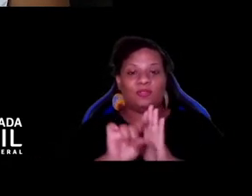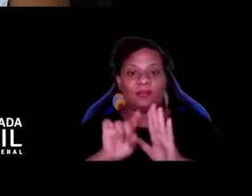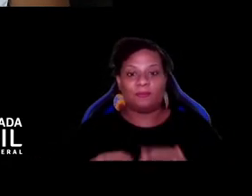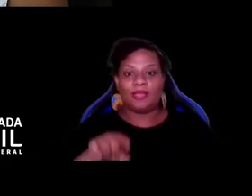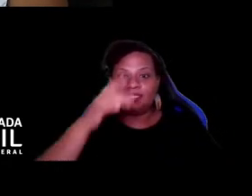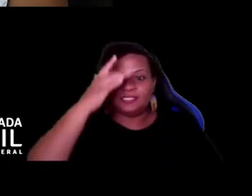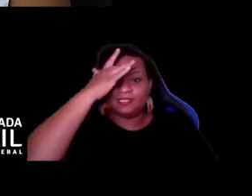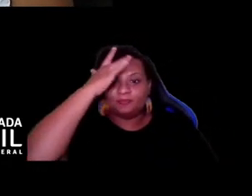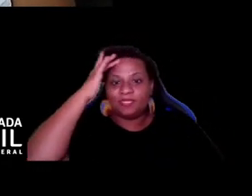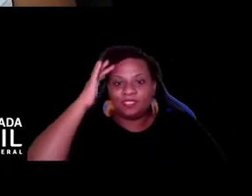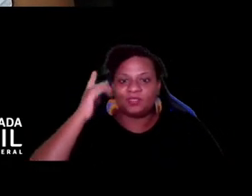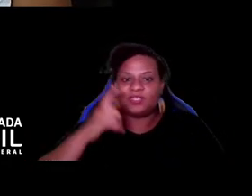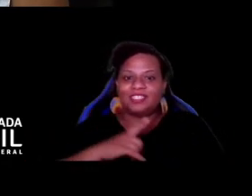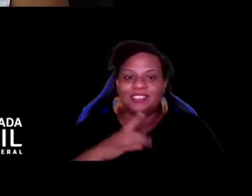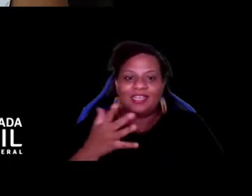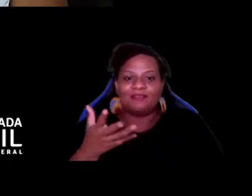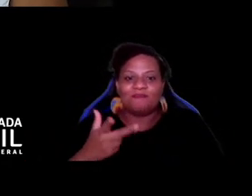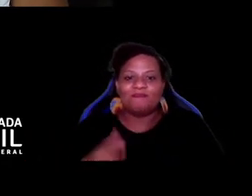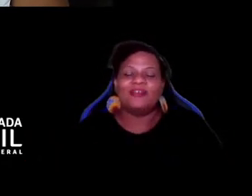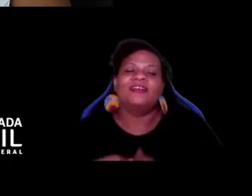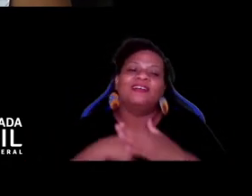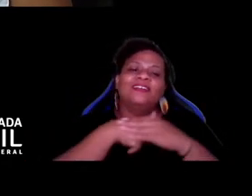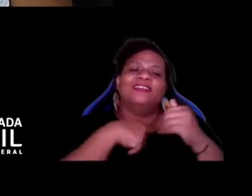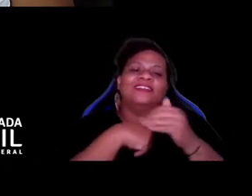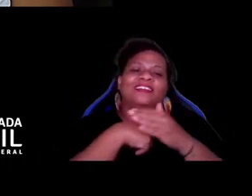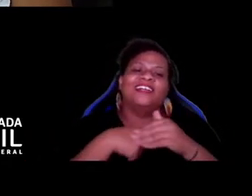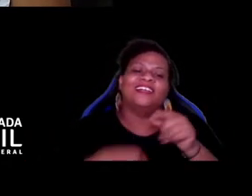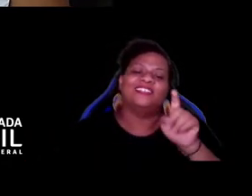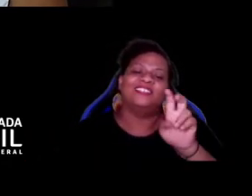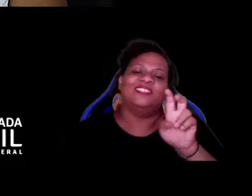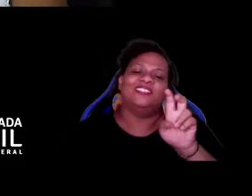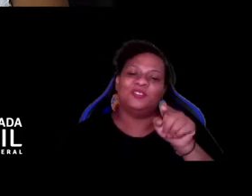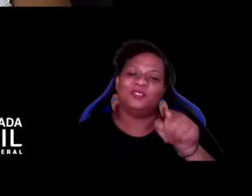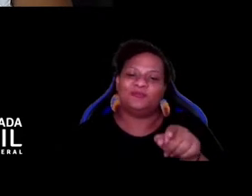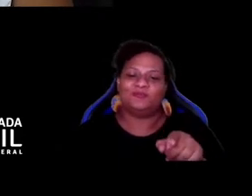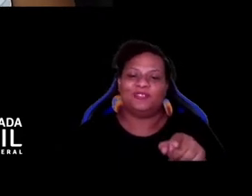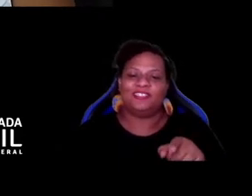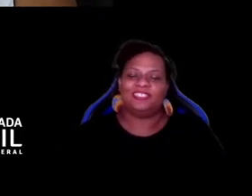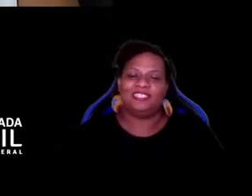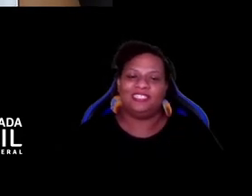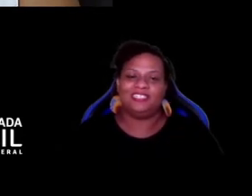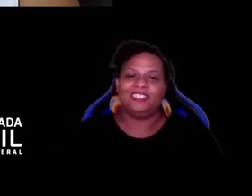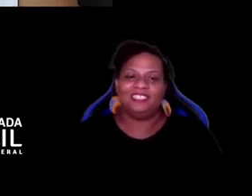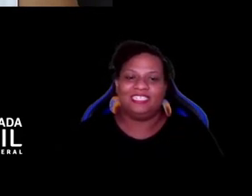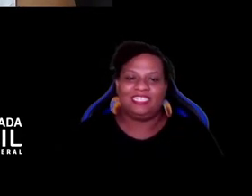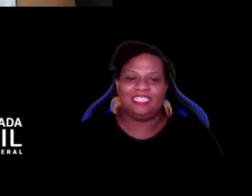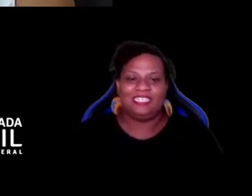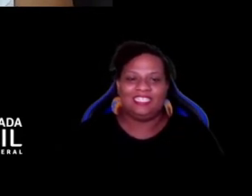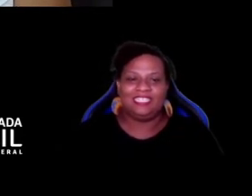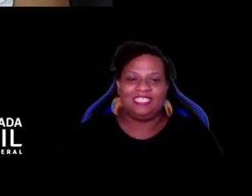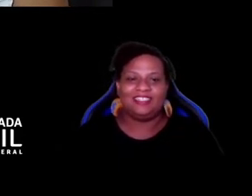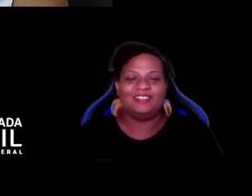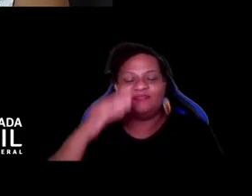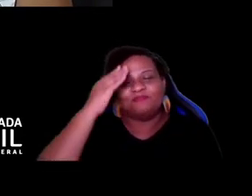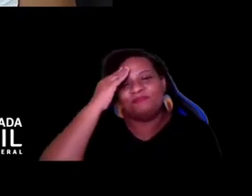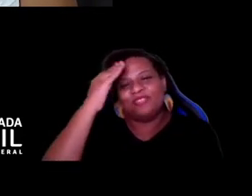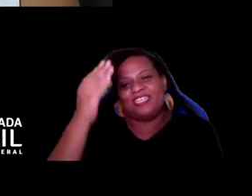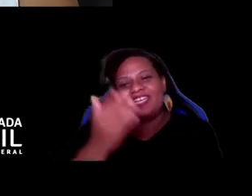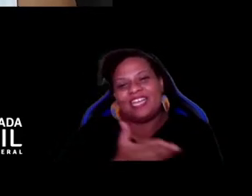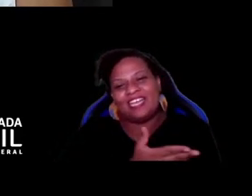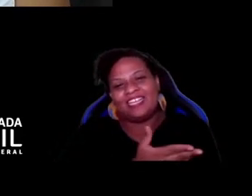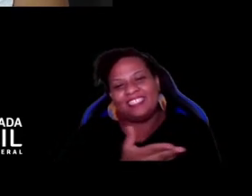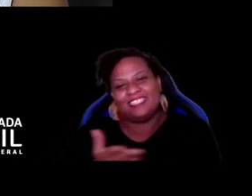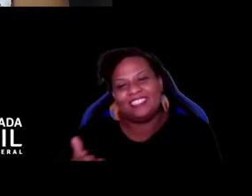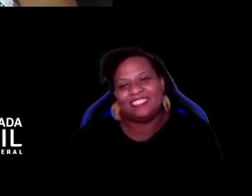aqui, mestra, carinhosos, assim, sobretudo. Muito obrigada, agradeço a todas, a